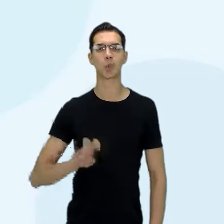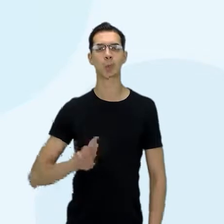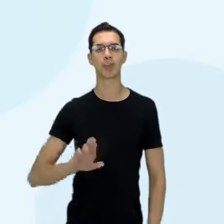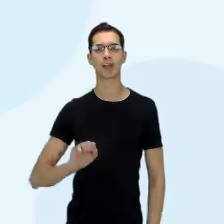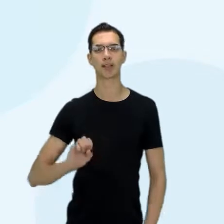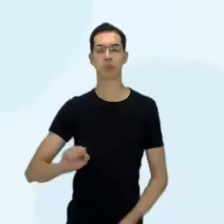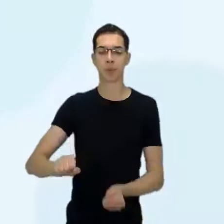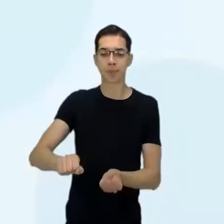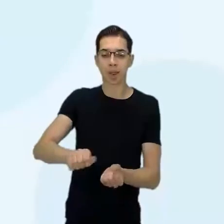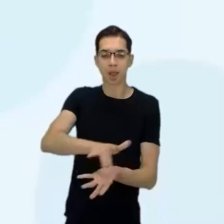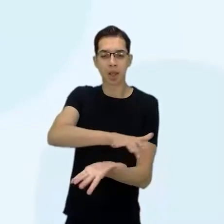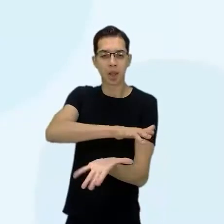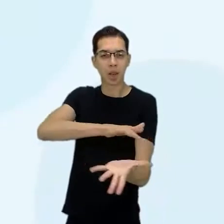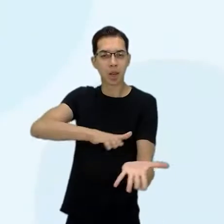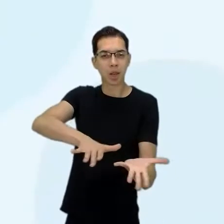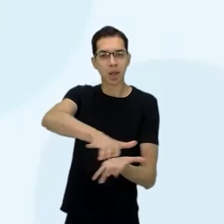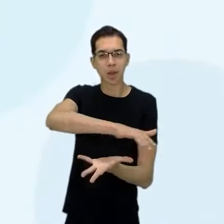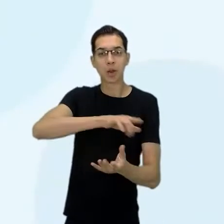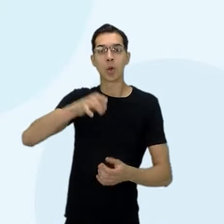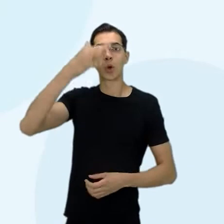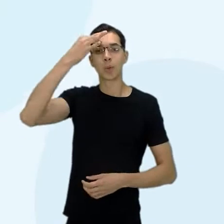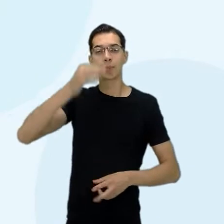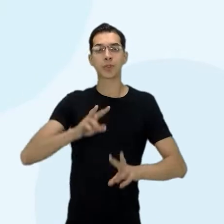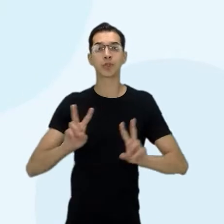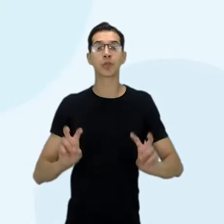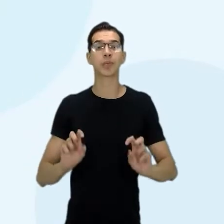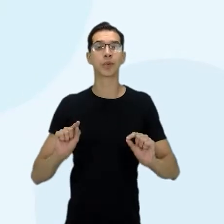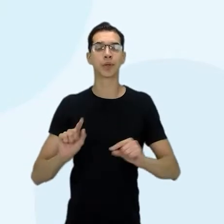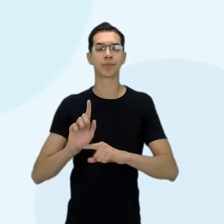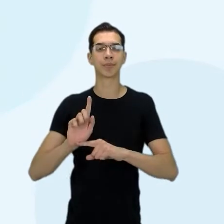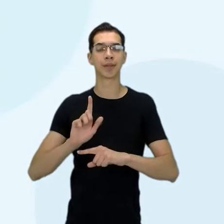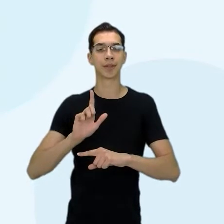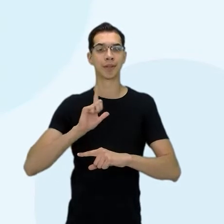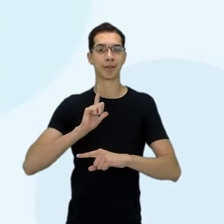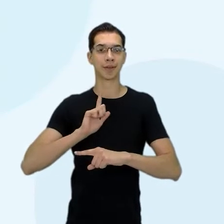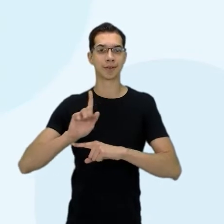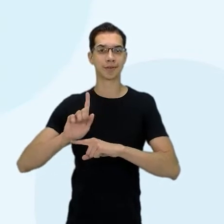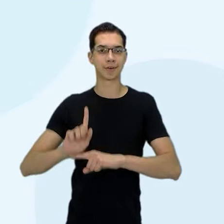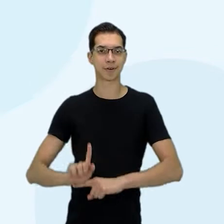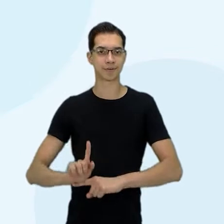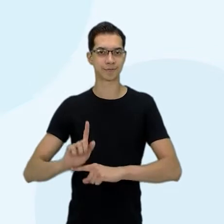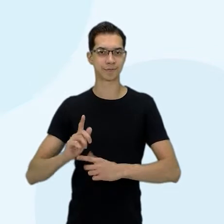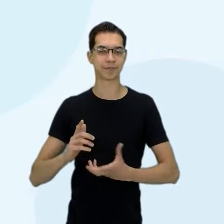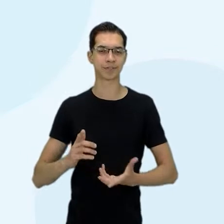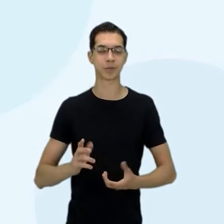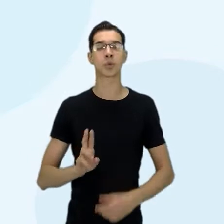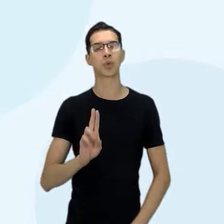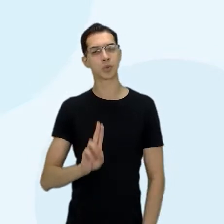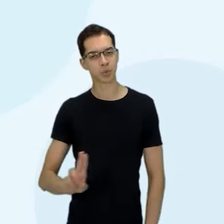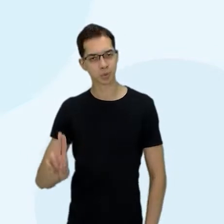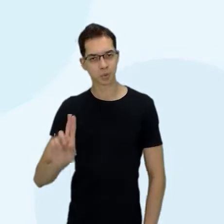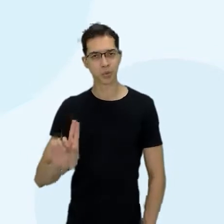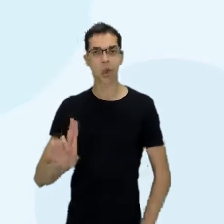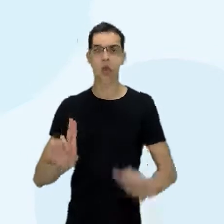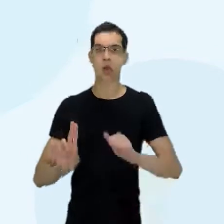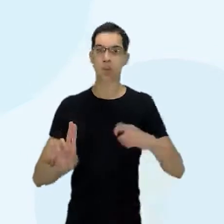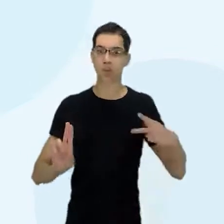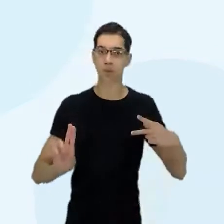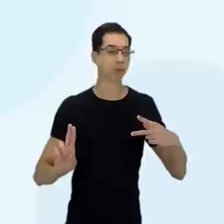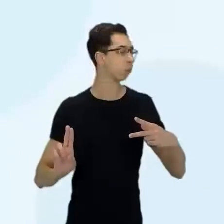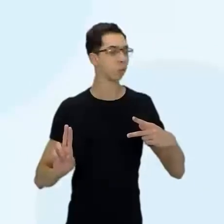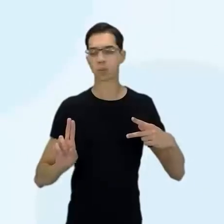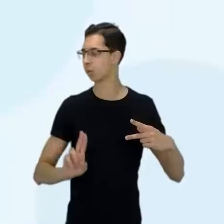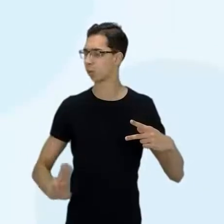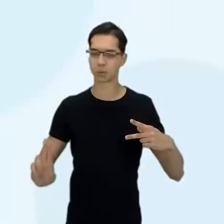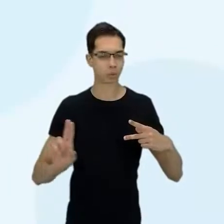das interações gravitacionais com ou sem o uso de dispositivos e aplicativos digitais como softwares